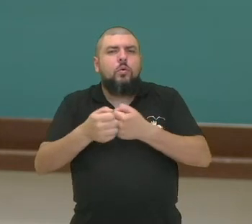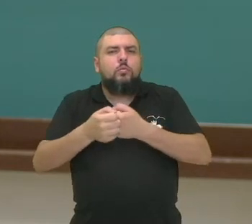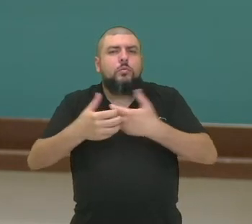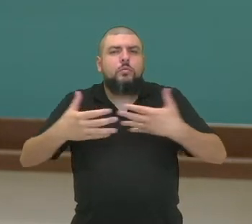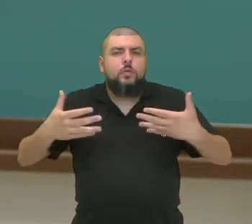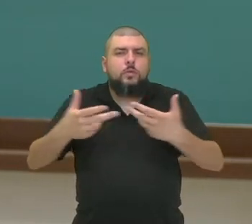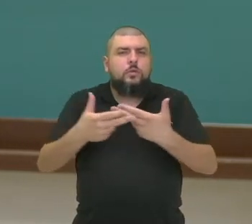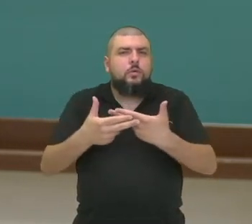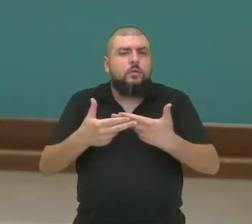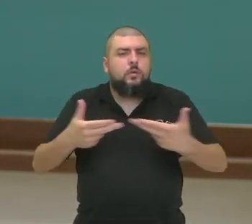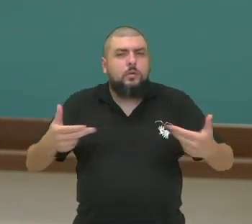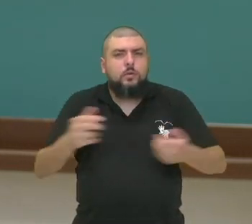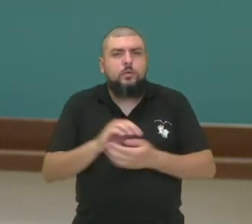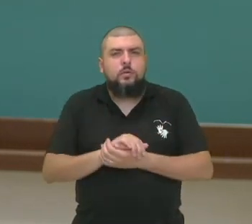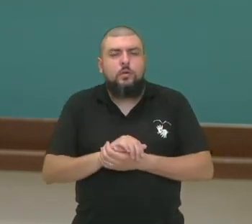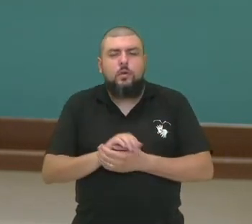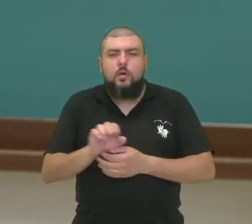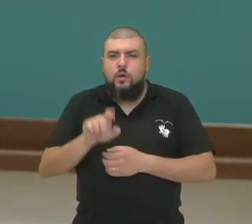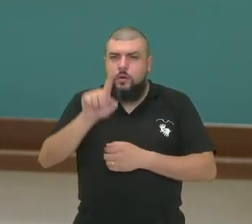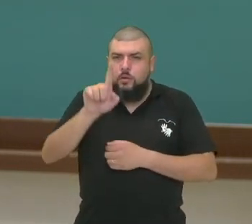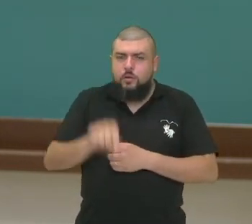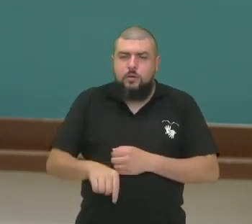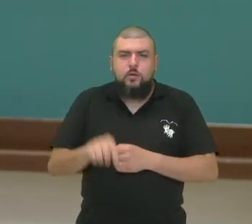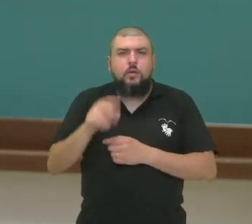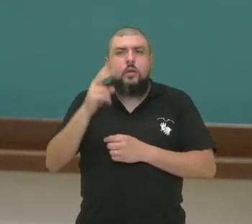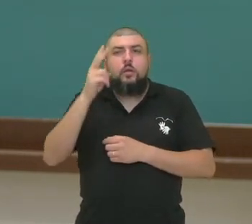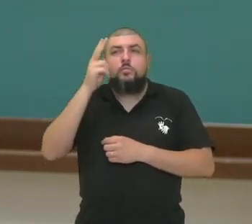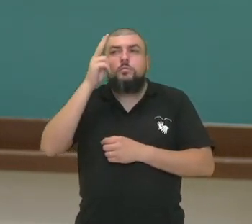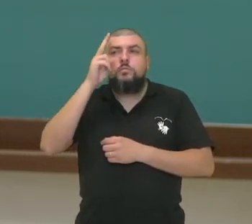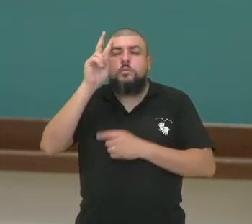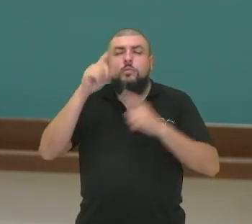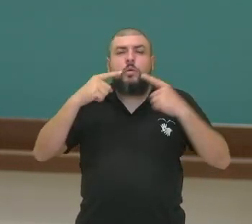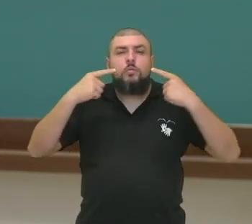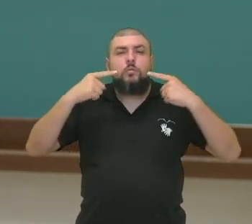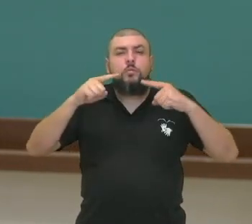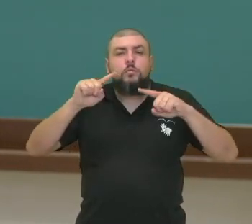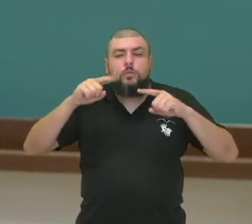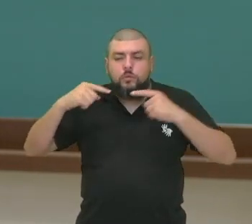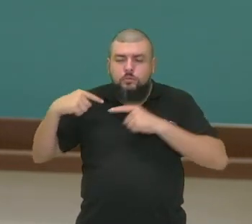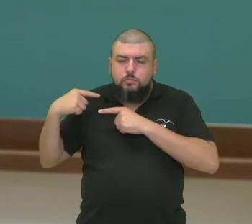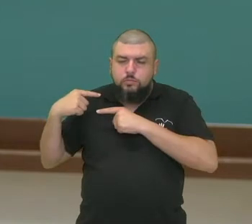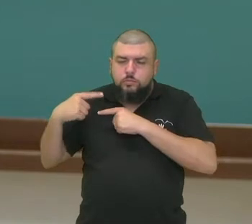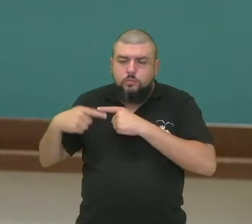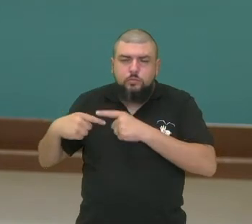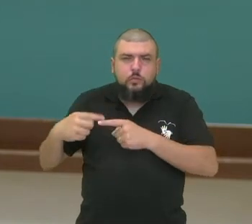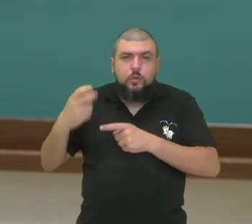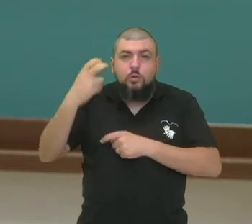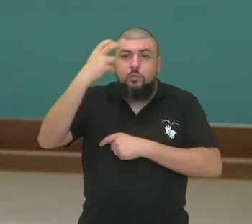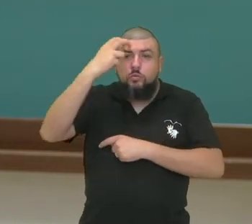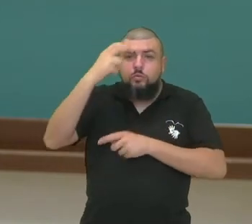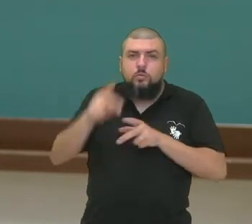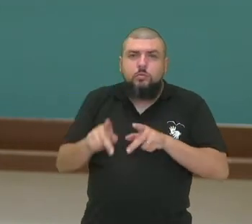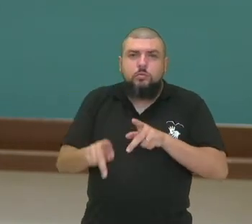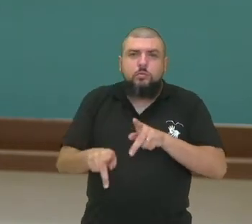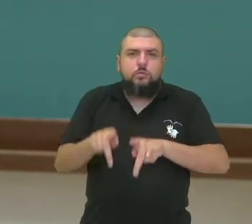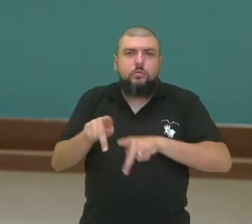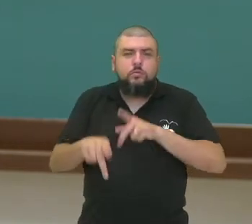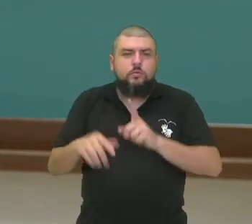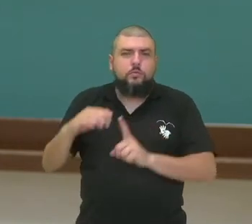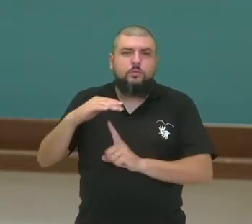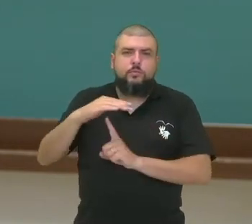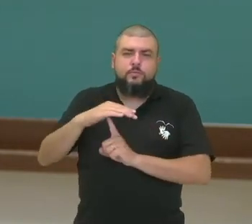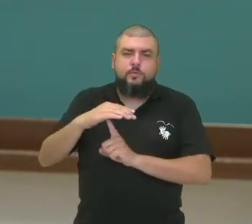oficiais. São hinos que vão nos lembrar a história do povo paranaense, a cultura do povo paranaense, de forma